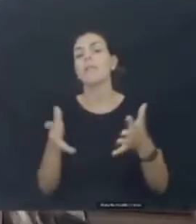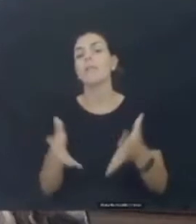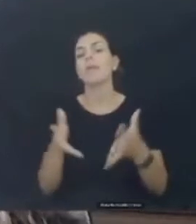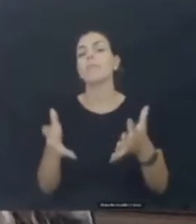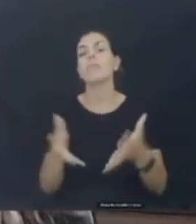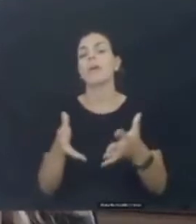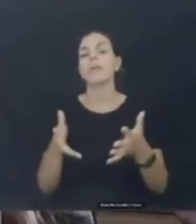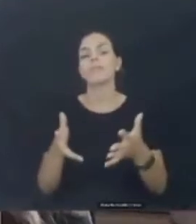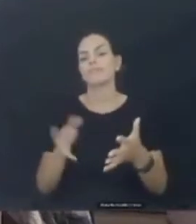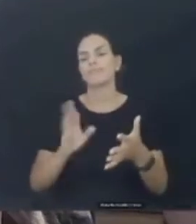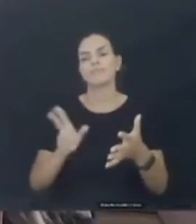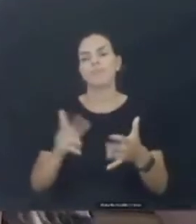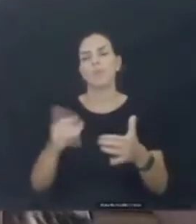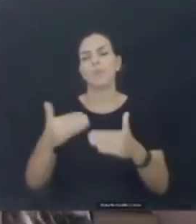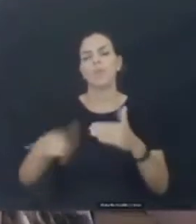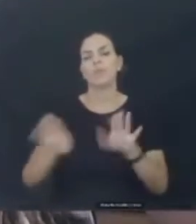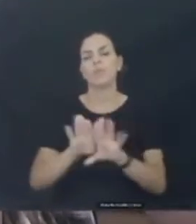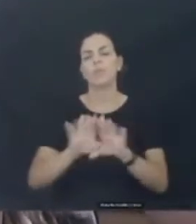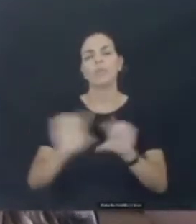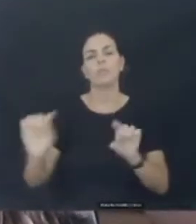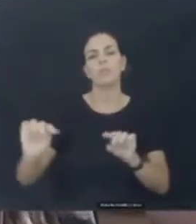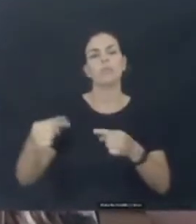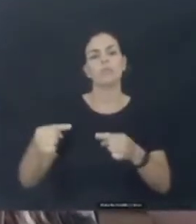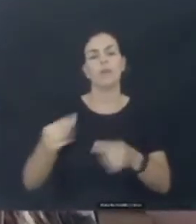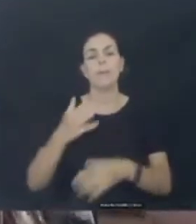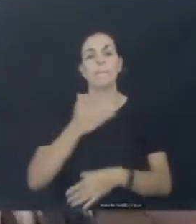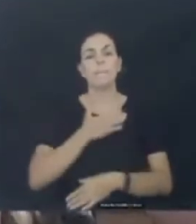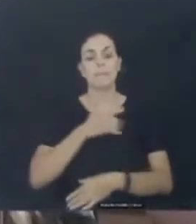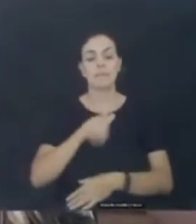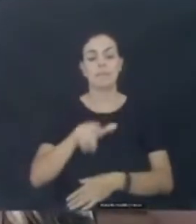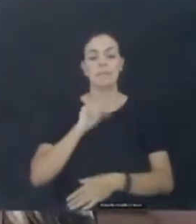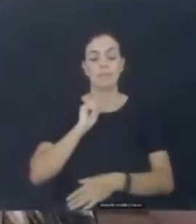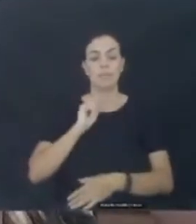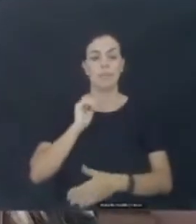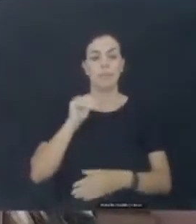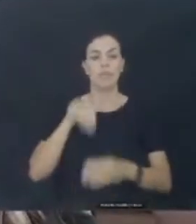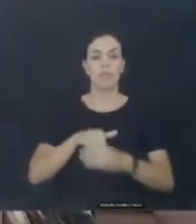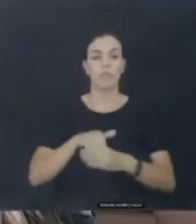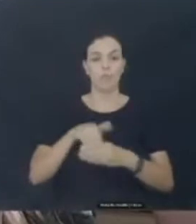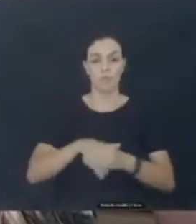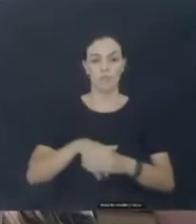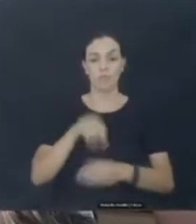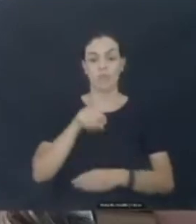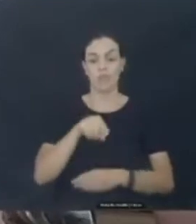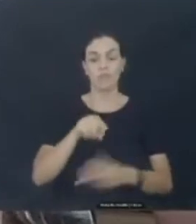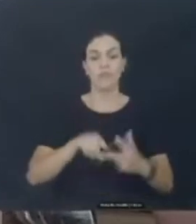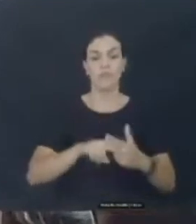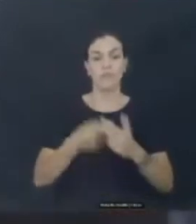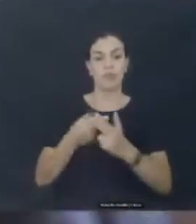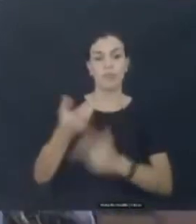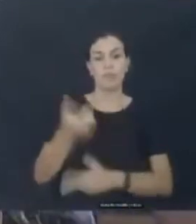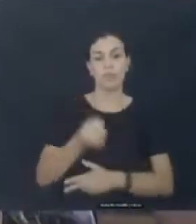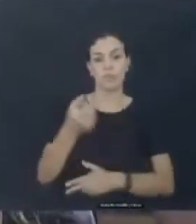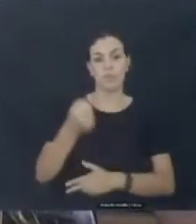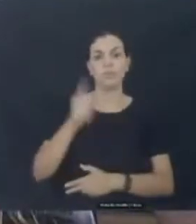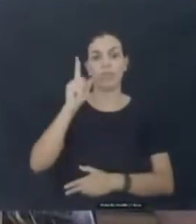A minha decisão quanto ao voto na reforma da Previdência é calcada naquilo que é